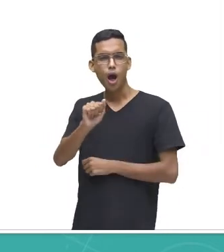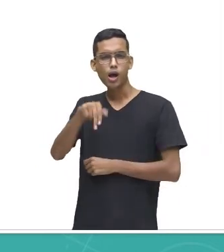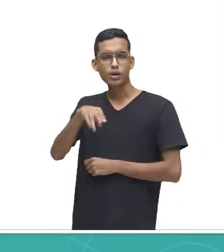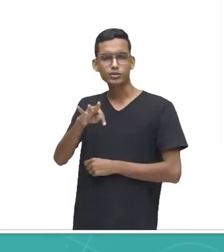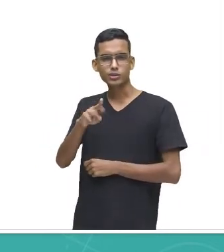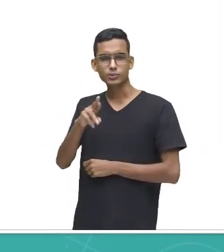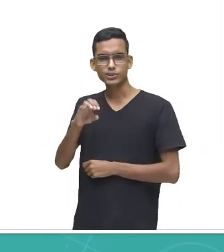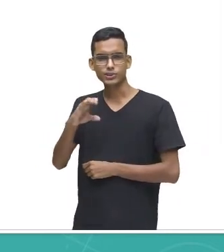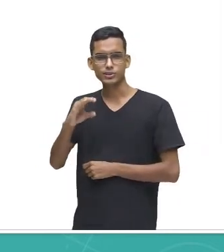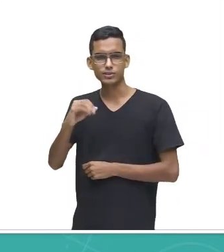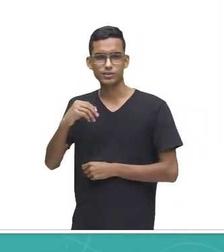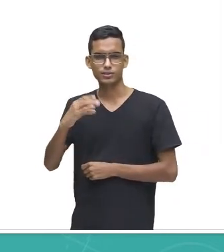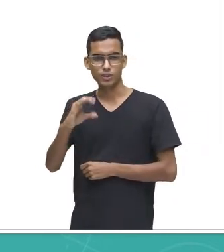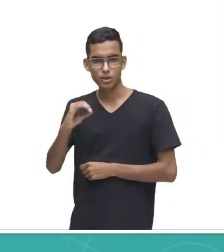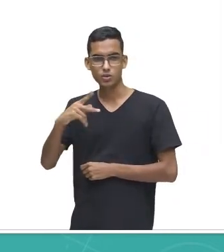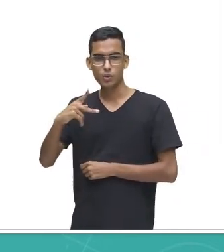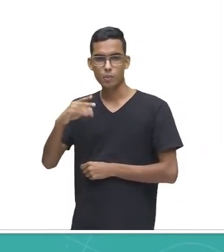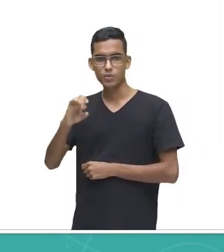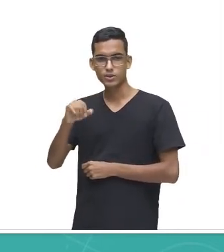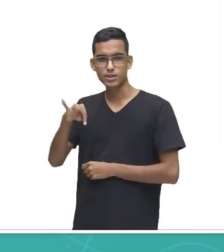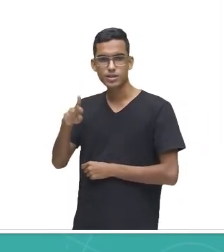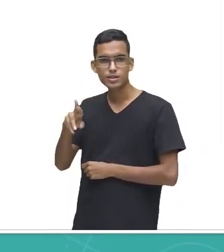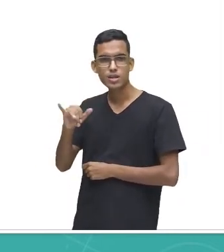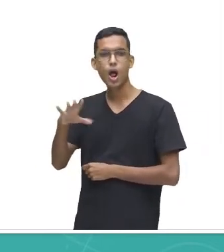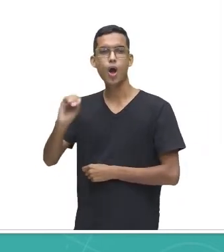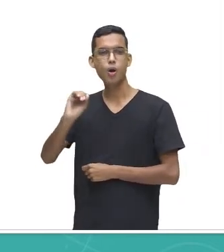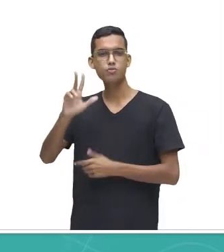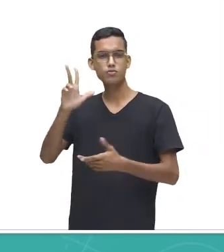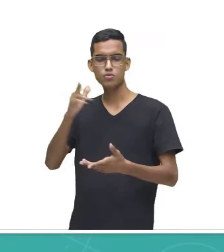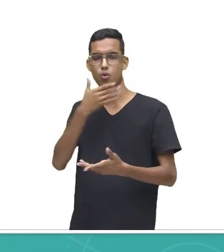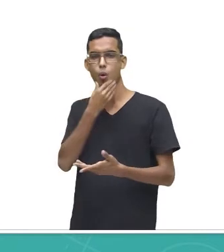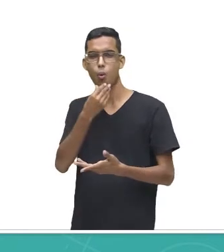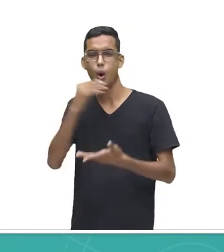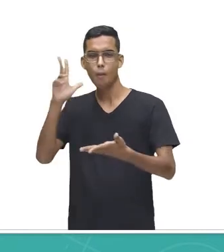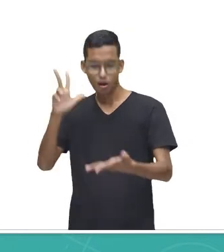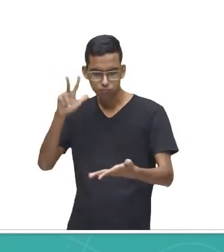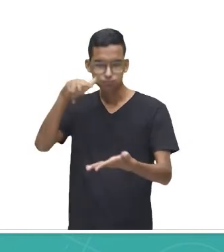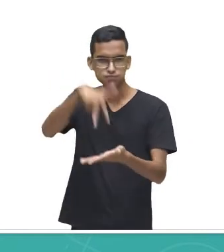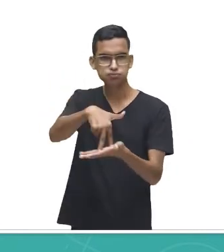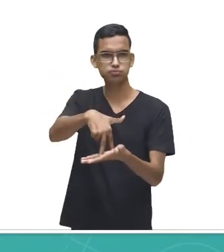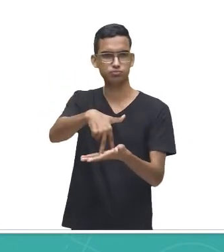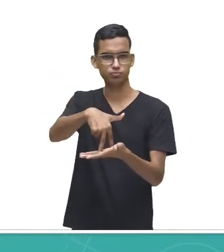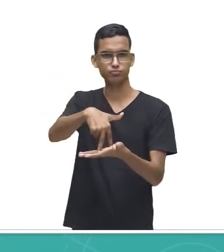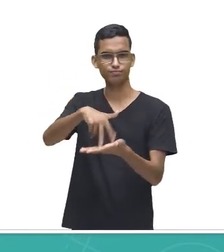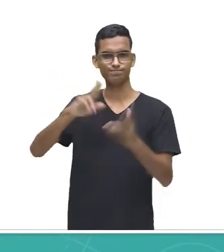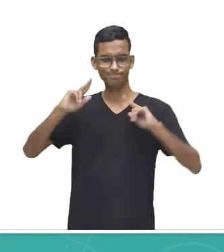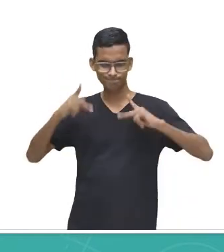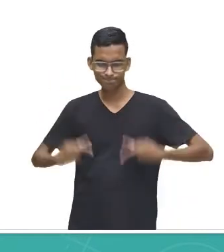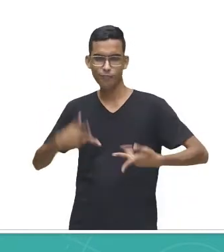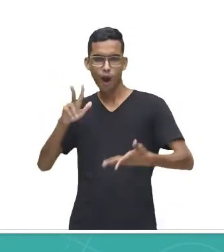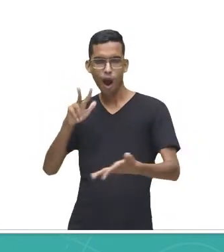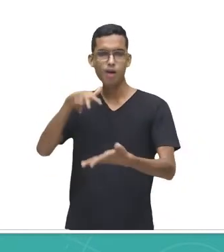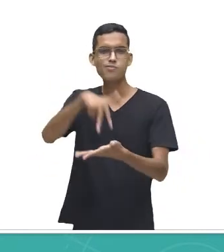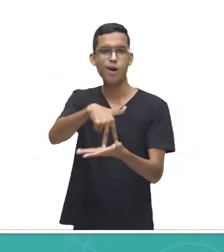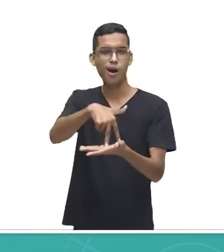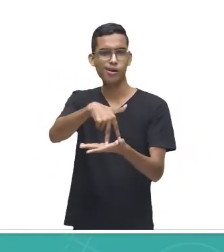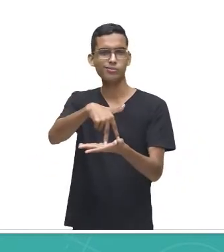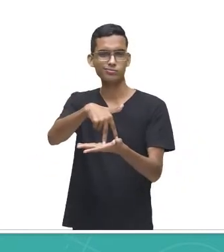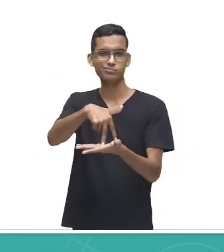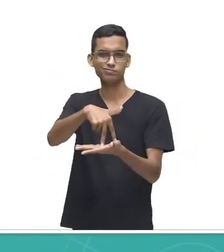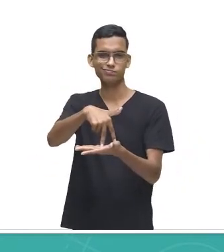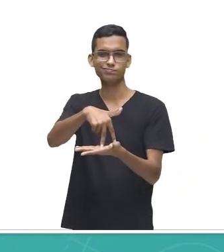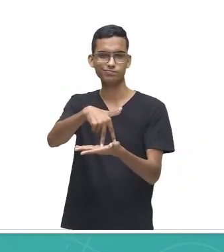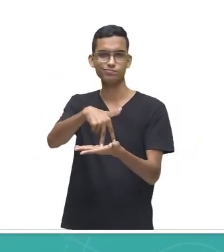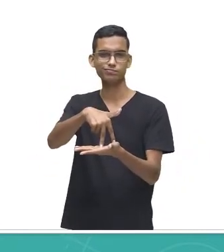tornar o centro do universo. Já quando olhamos para a dimensão